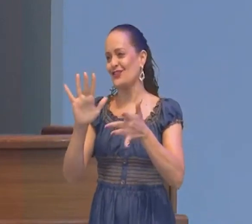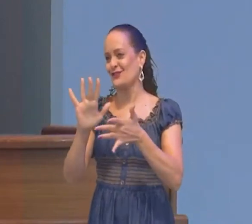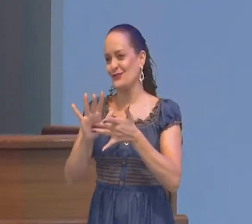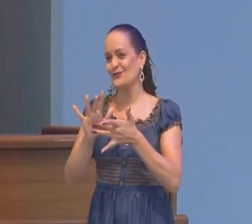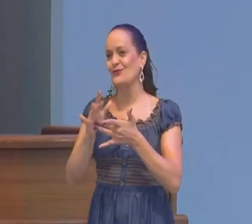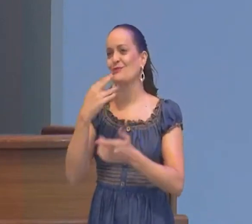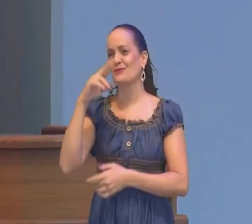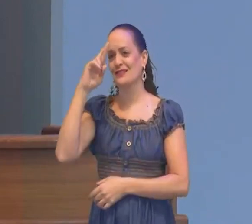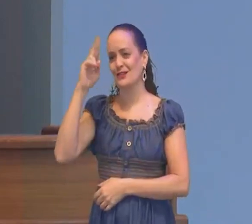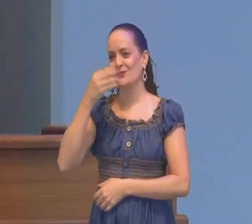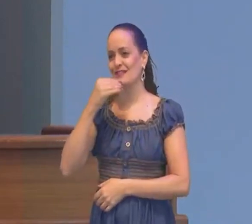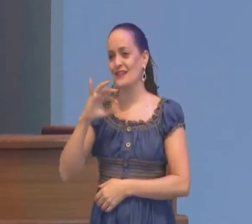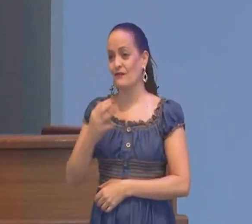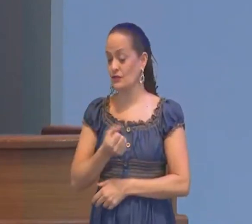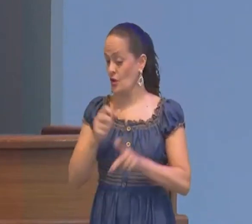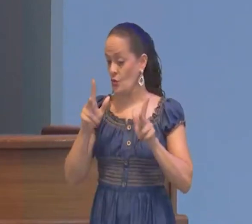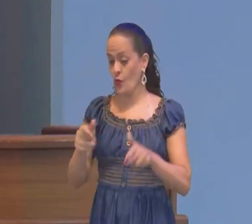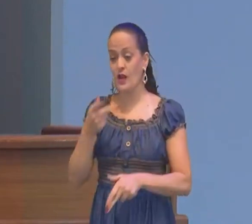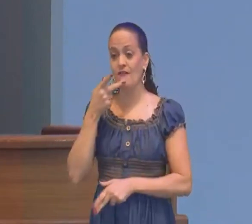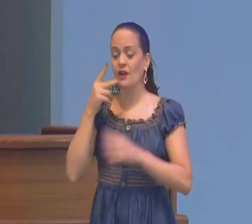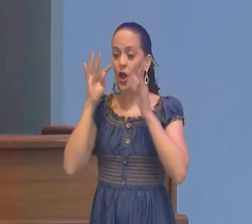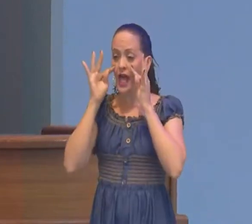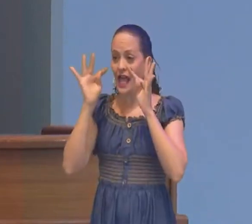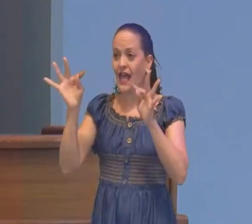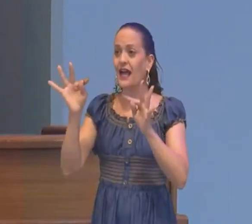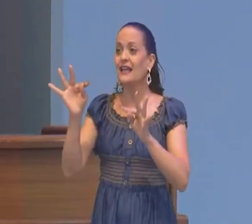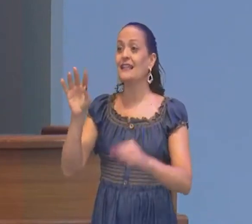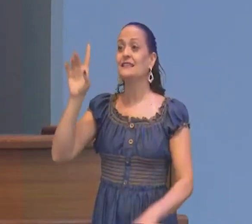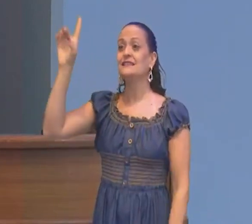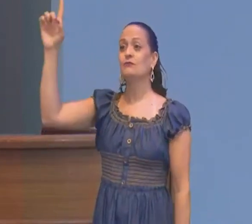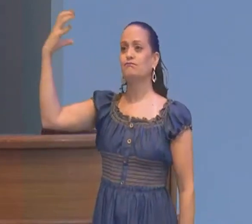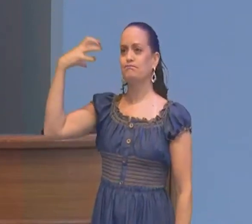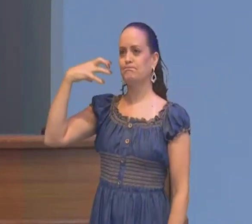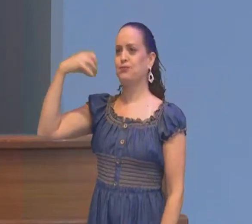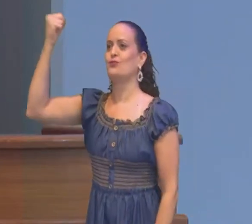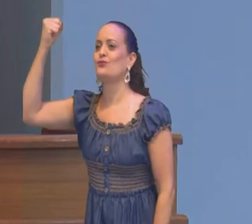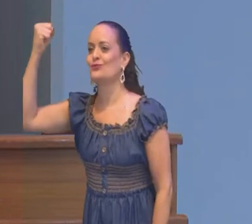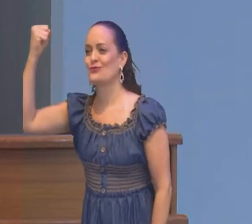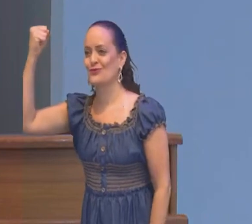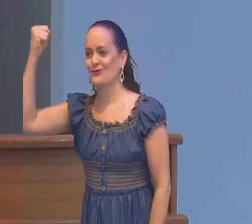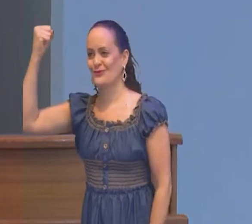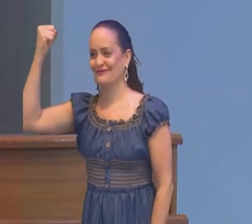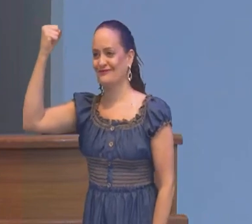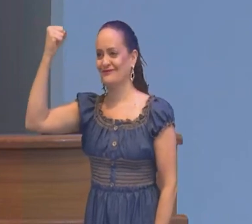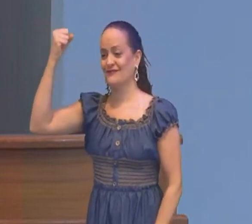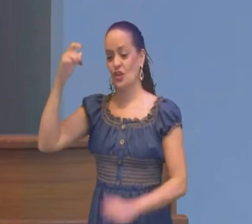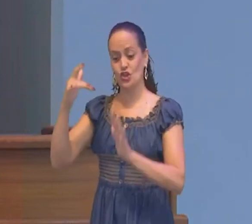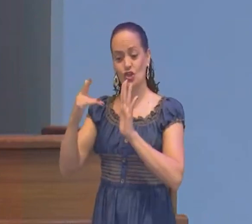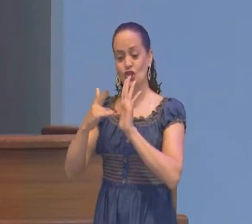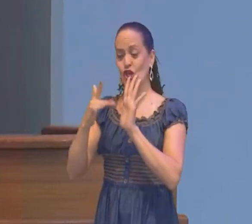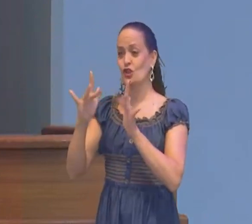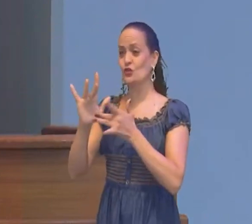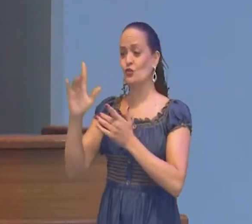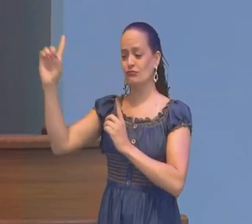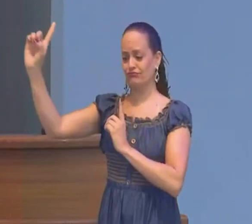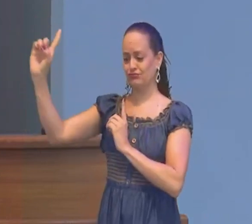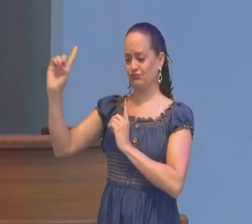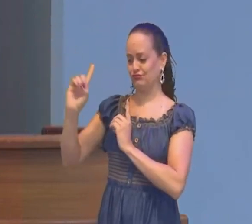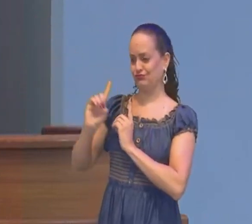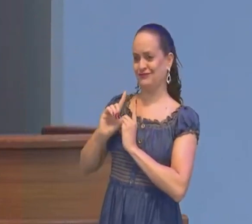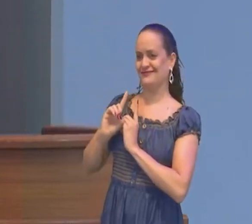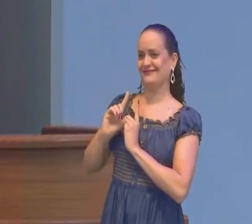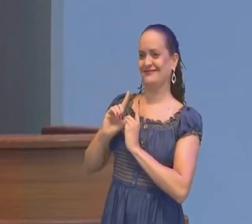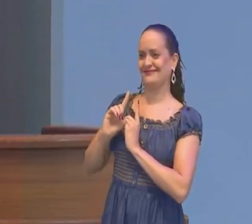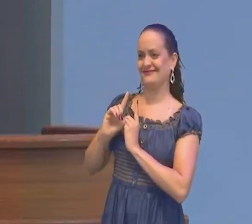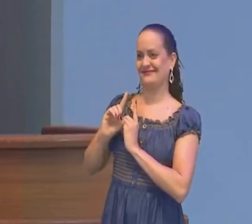como ele mesmo testemunhou, ele foi alcançado por Jesus. Jesus quem veio ao seu encontro, e de fato, meus